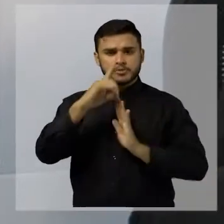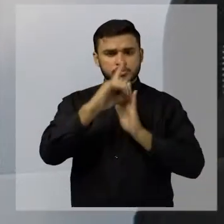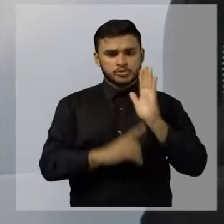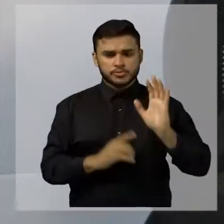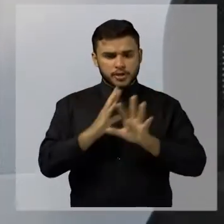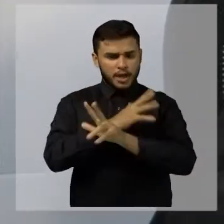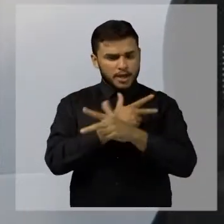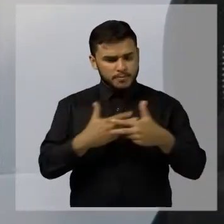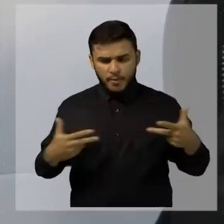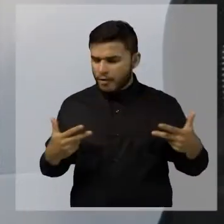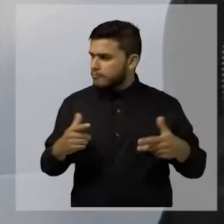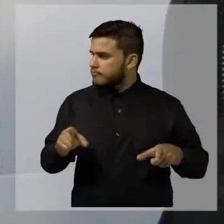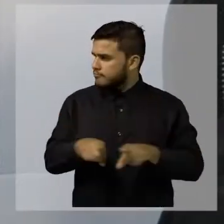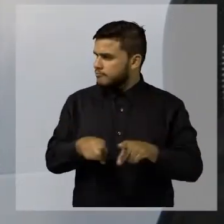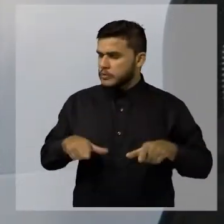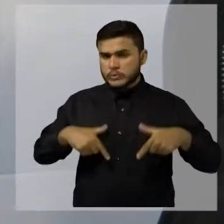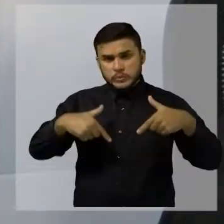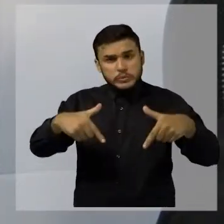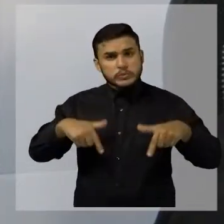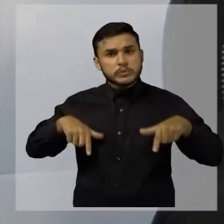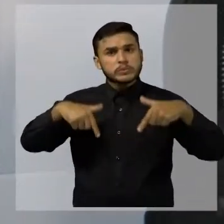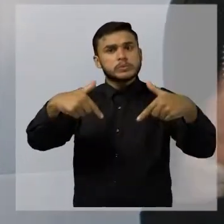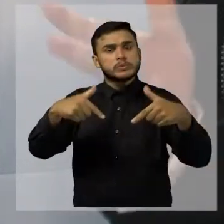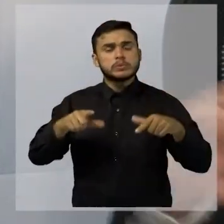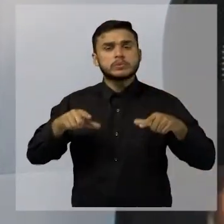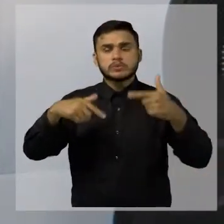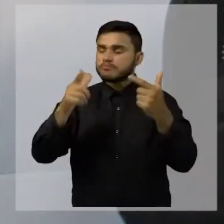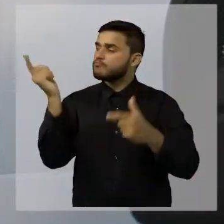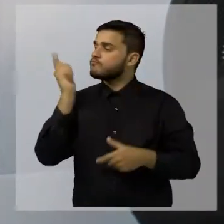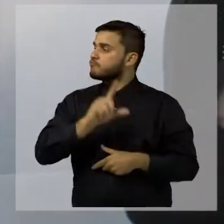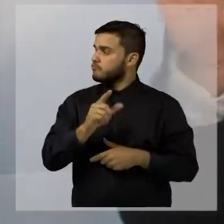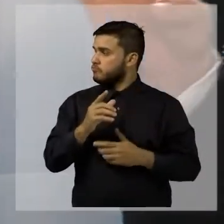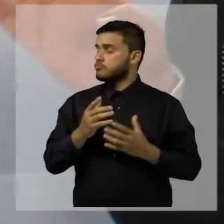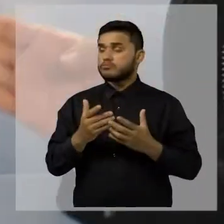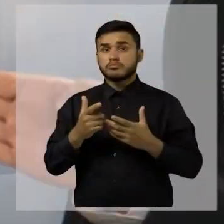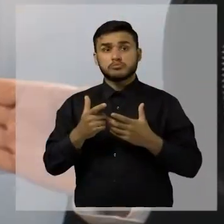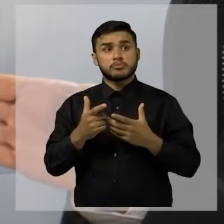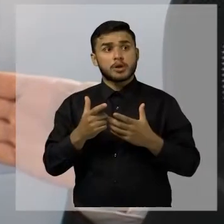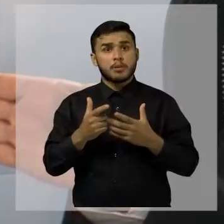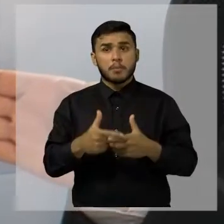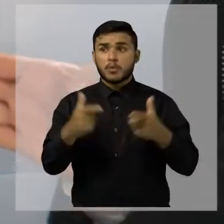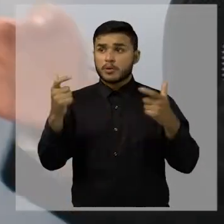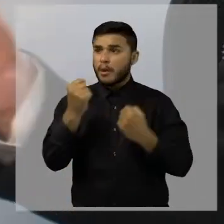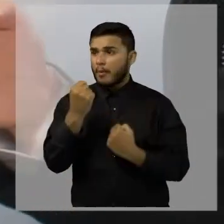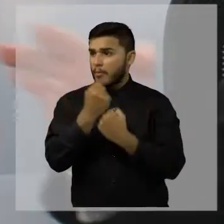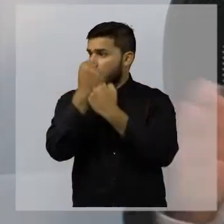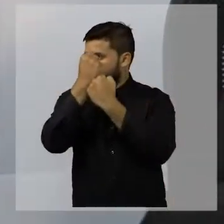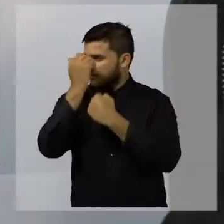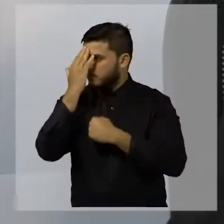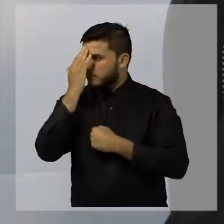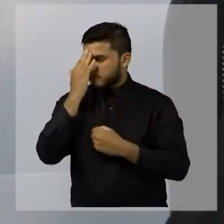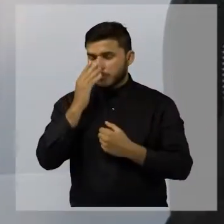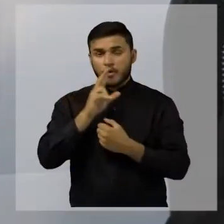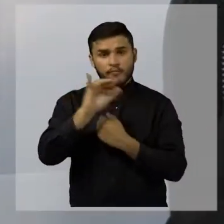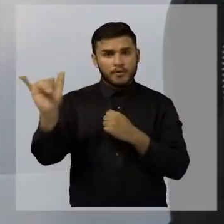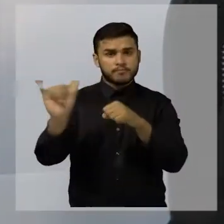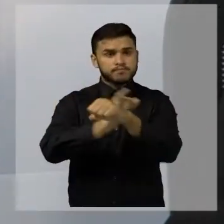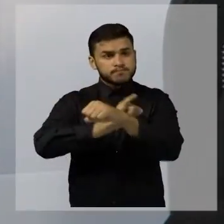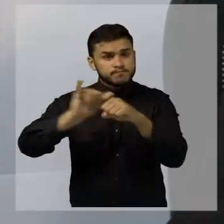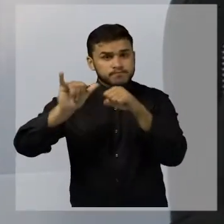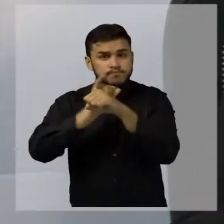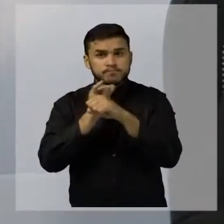tem alancado um certo apoio. Mas lógico que ele vai ter que aumentar o leque. Mas eu acredito